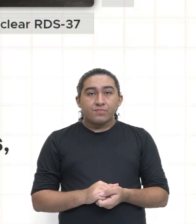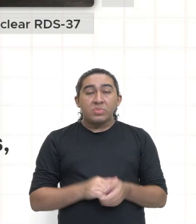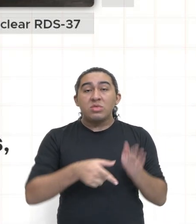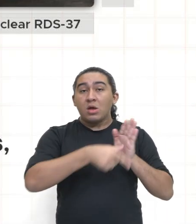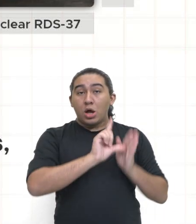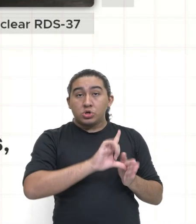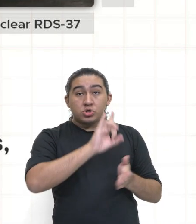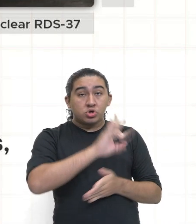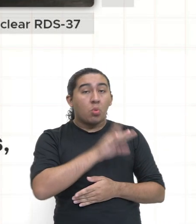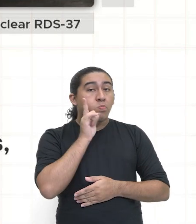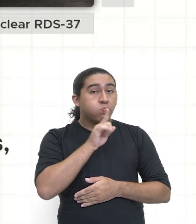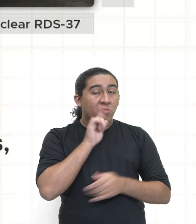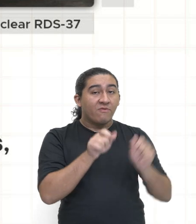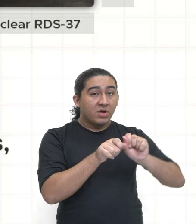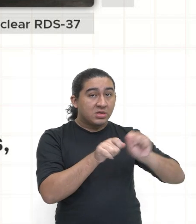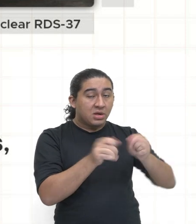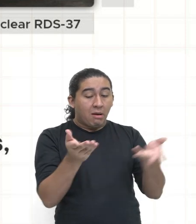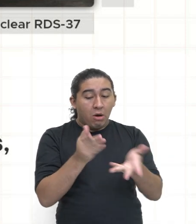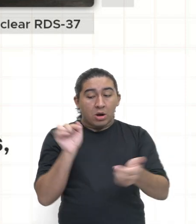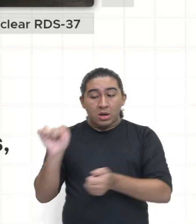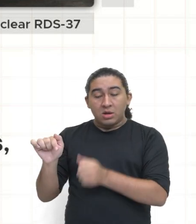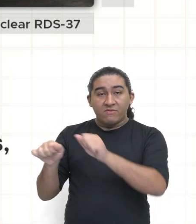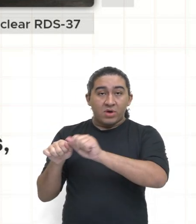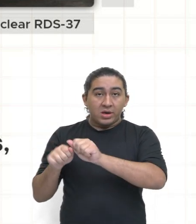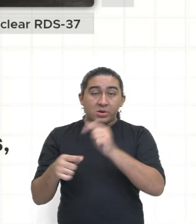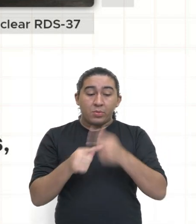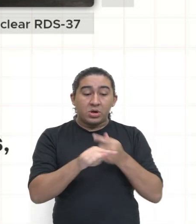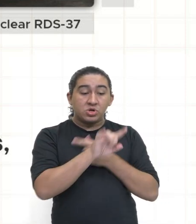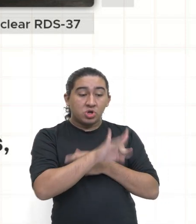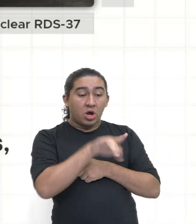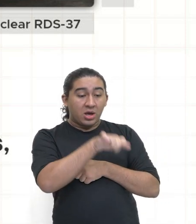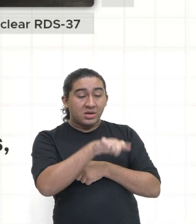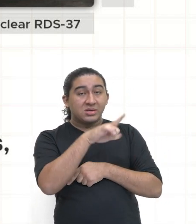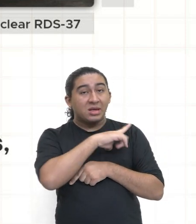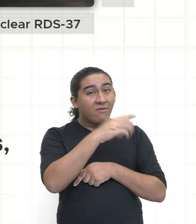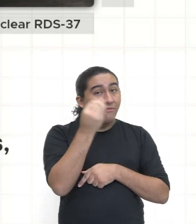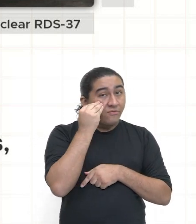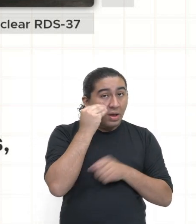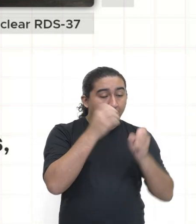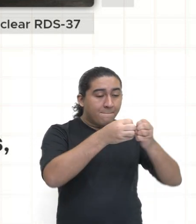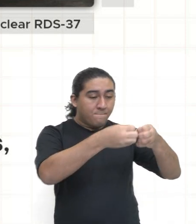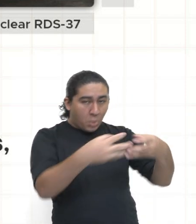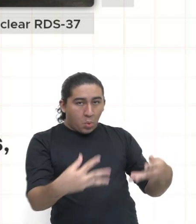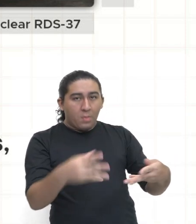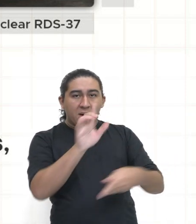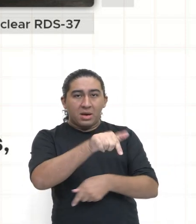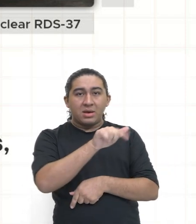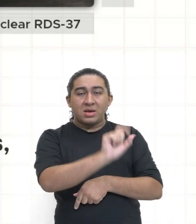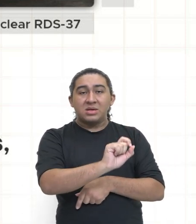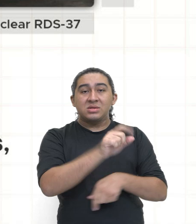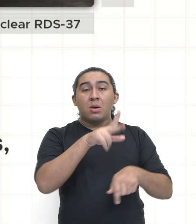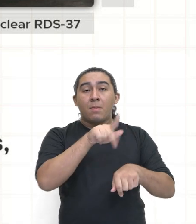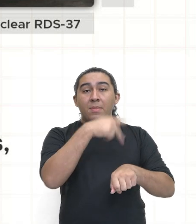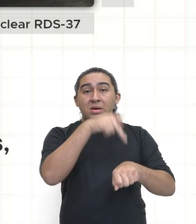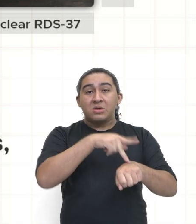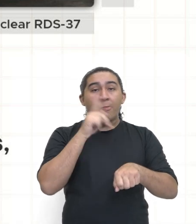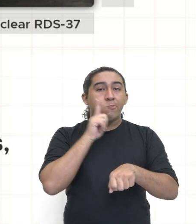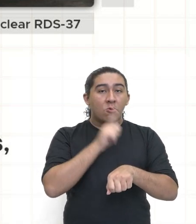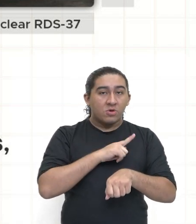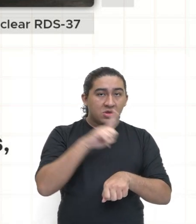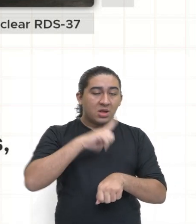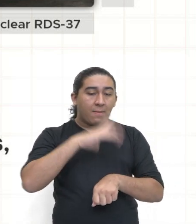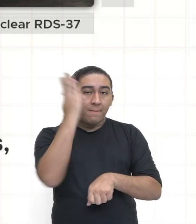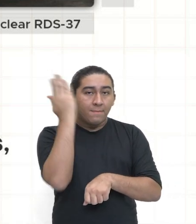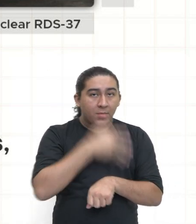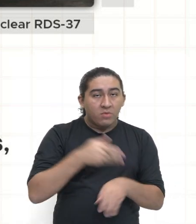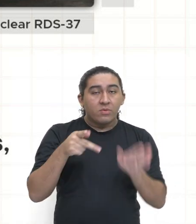Estados Unidos. Até então, o único país que tinha detonado as suas bombas atômicas tinha sido os Estados Unidos, né, que foi ali